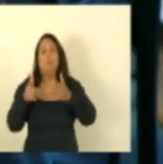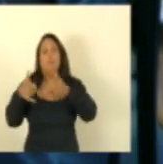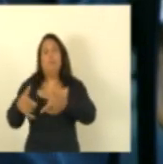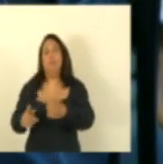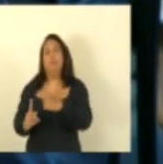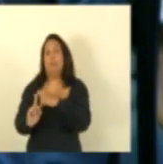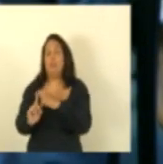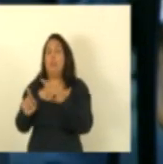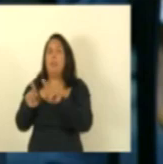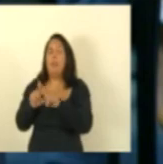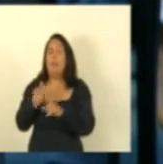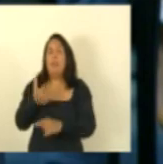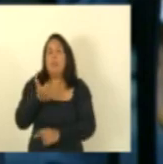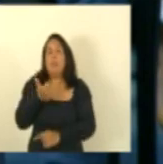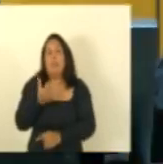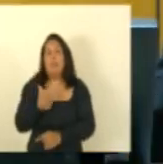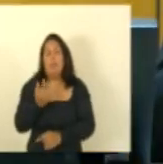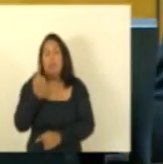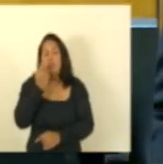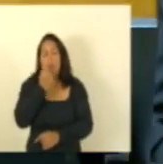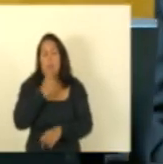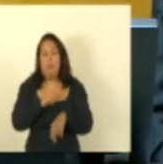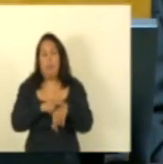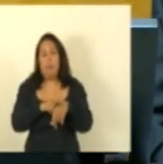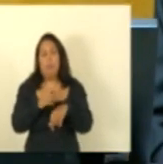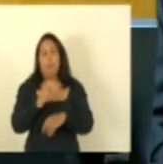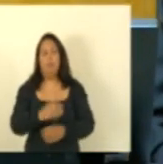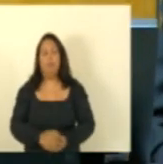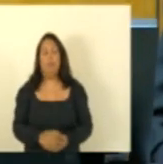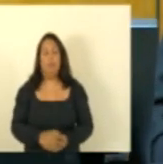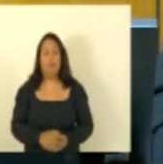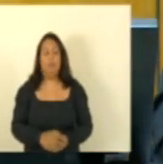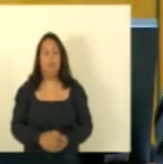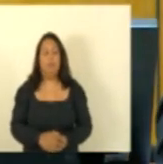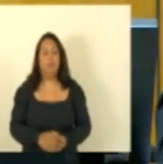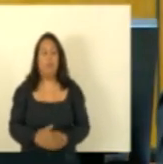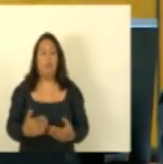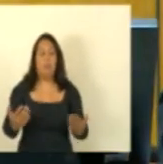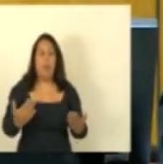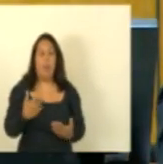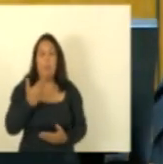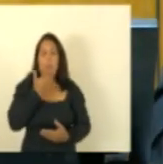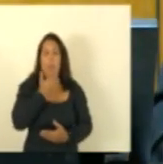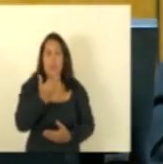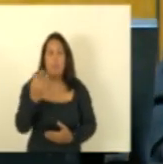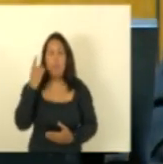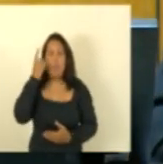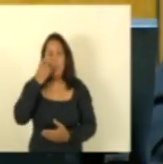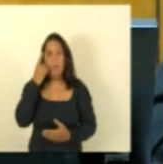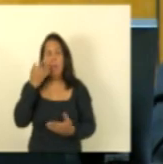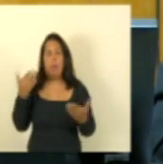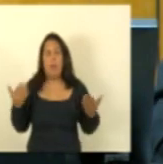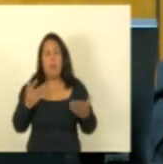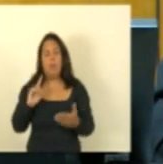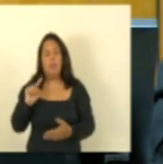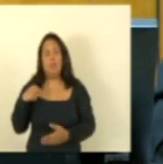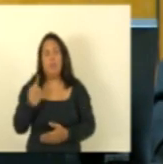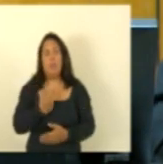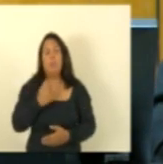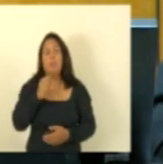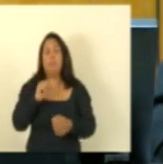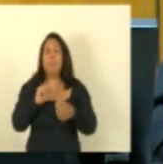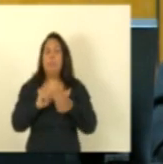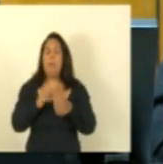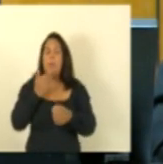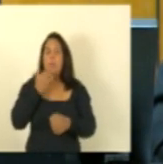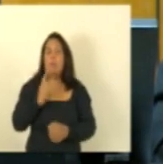16 horas. Obrigado, presidente. Obrigado também, deputado Mazinho. Então, por solicitação dos deputados, faremos aqui um minuto de